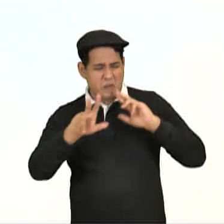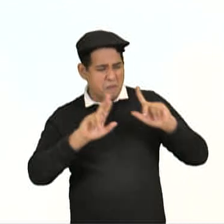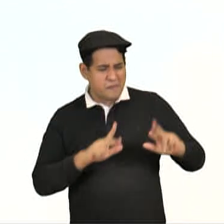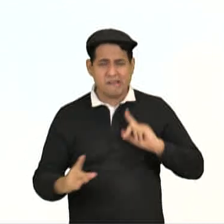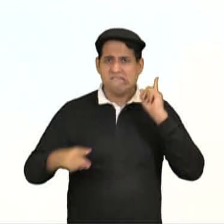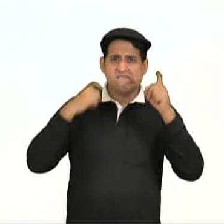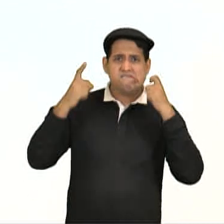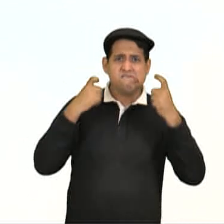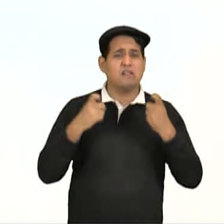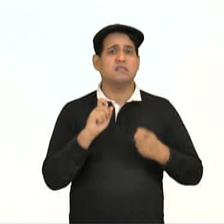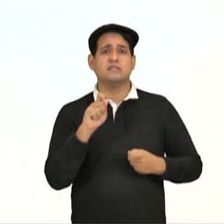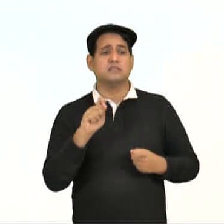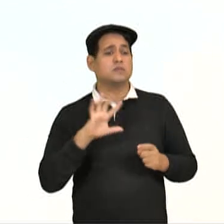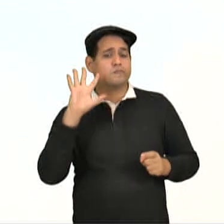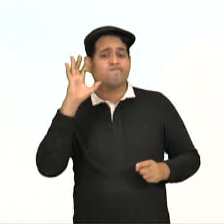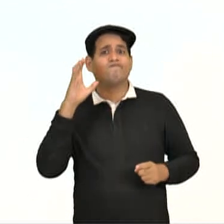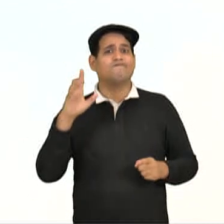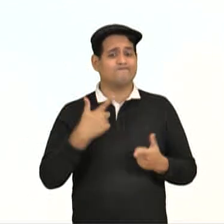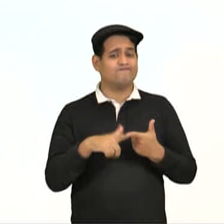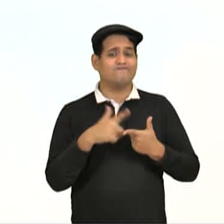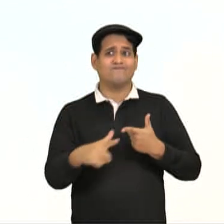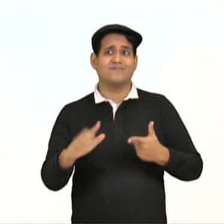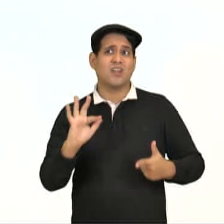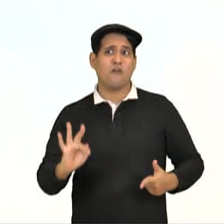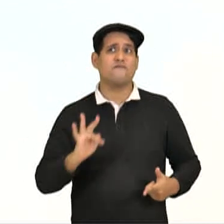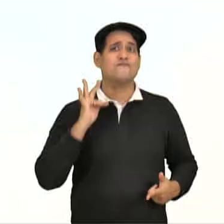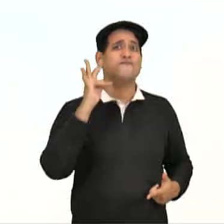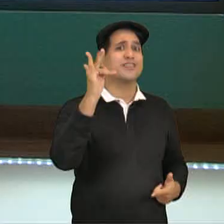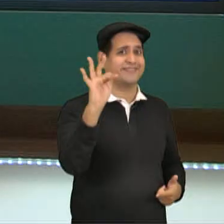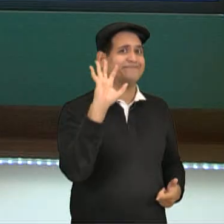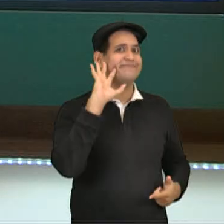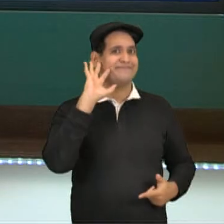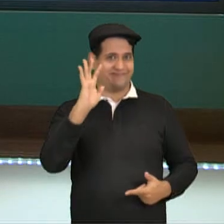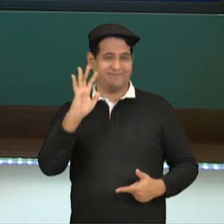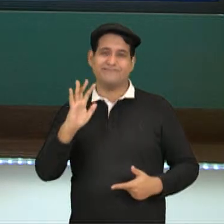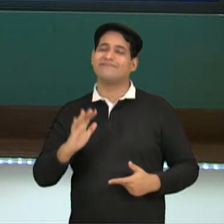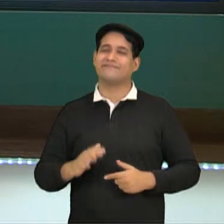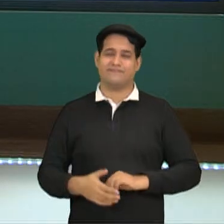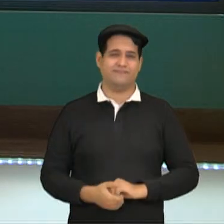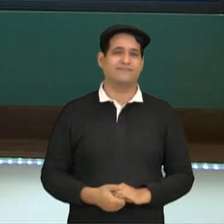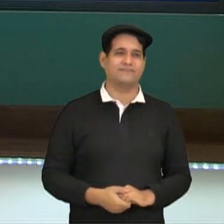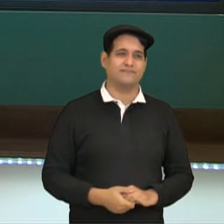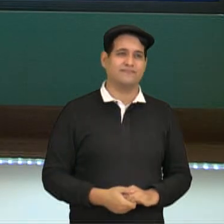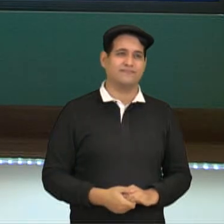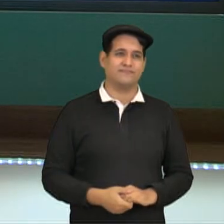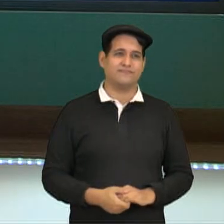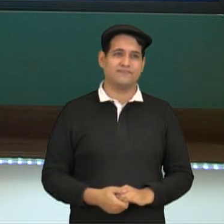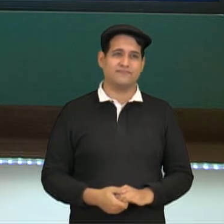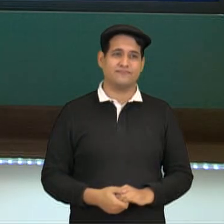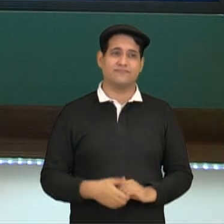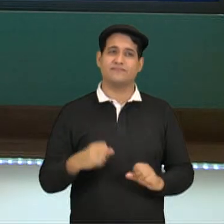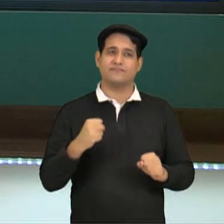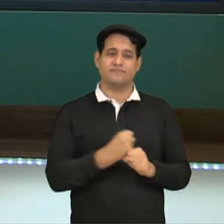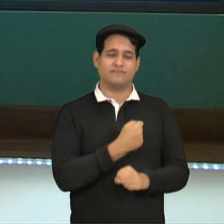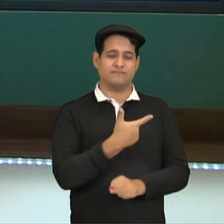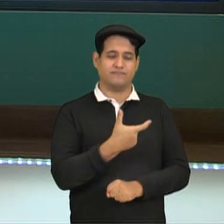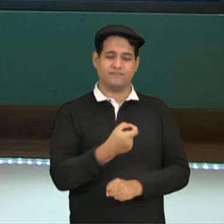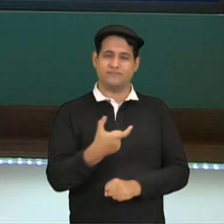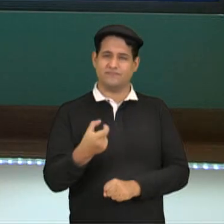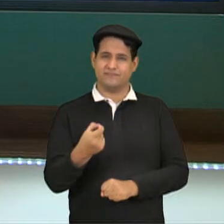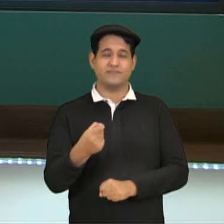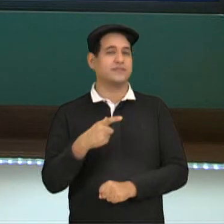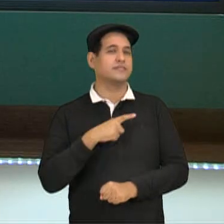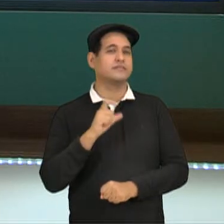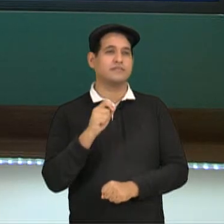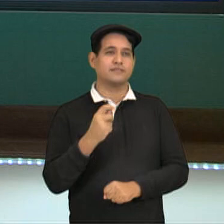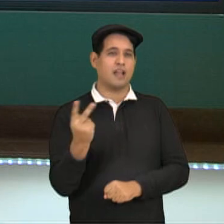preocupados com os possíveis efeitos colaterais que essa edição genômica pode trazer. E em 2020, a gente teve